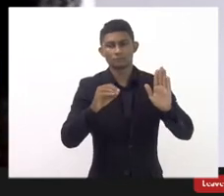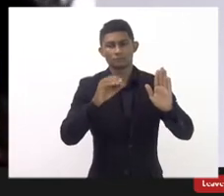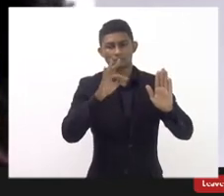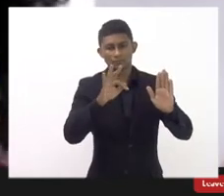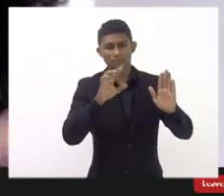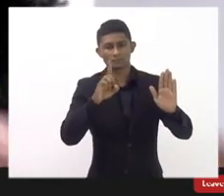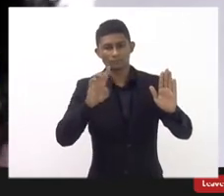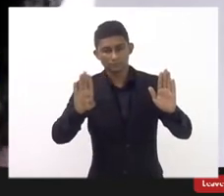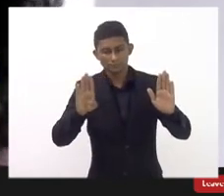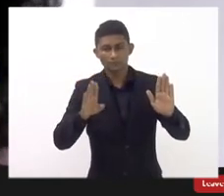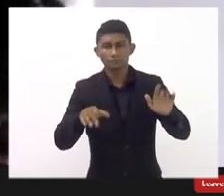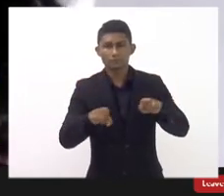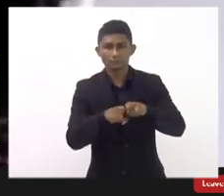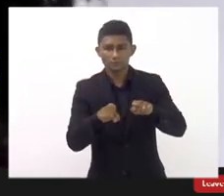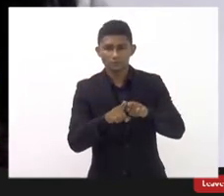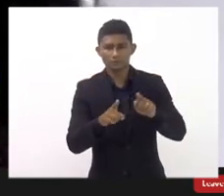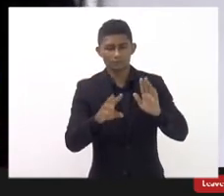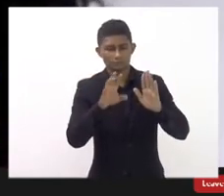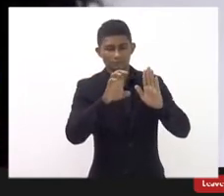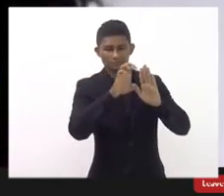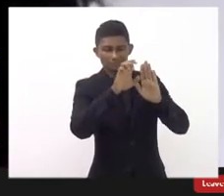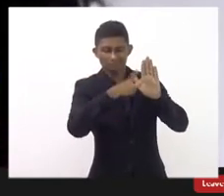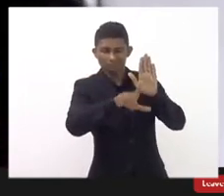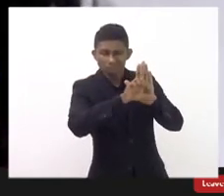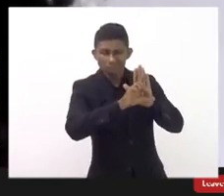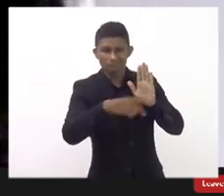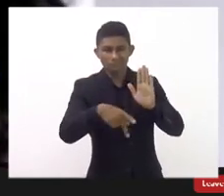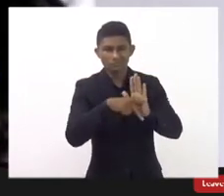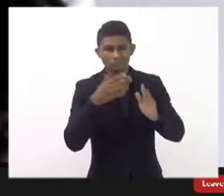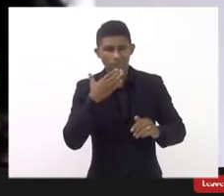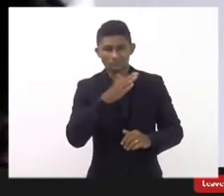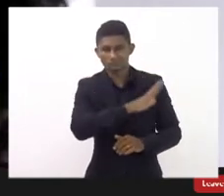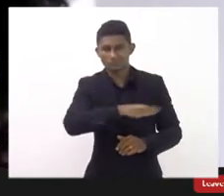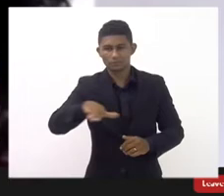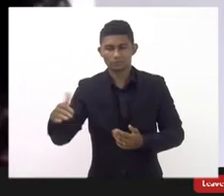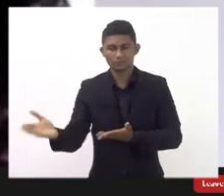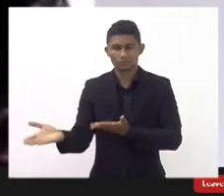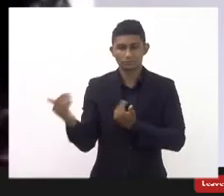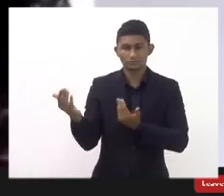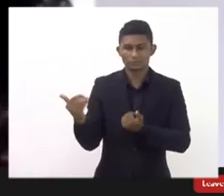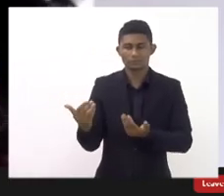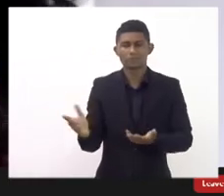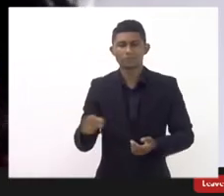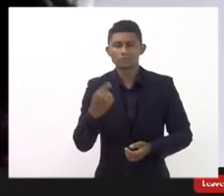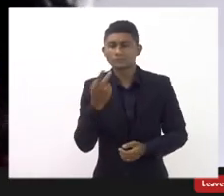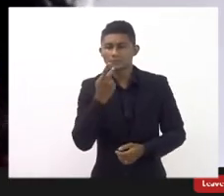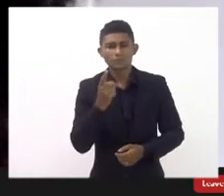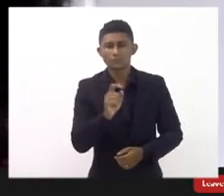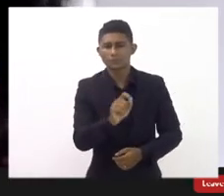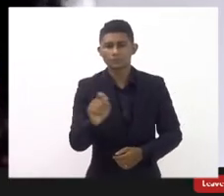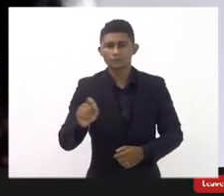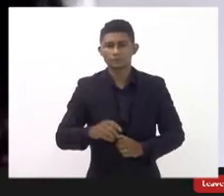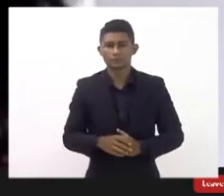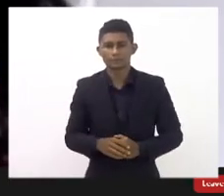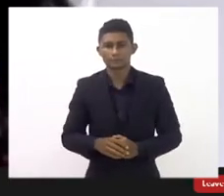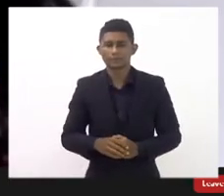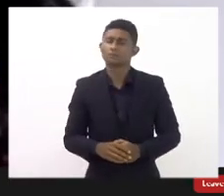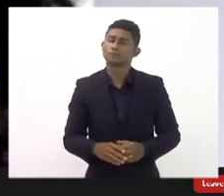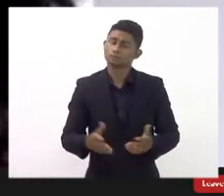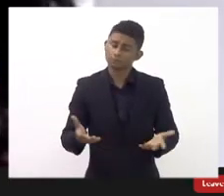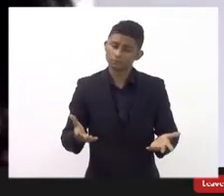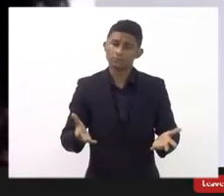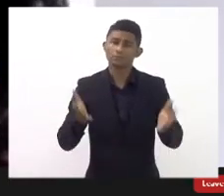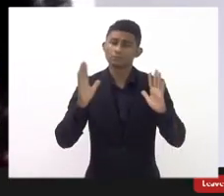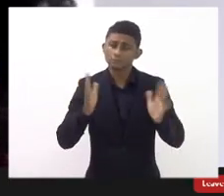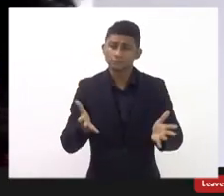e Adolescente e nas legislações complementares. É, embora a gente aqui tenha feito o argumento vinculado às condições